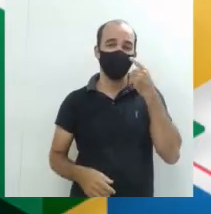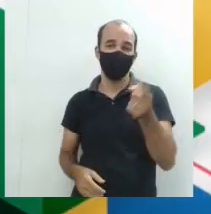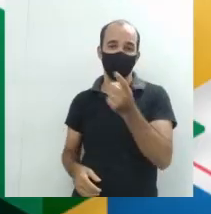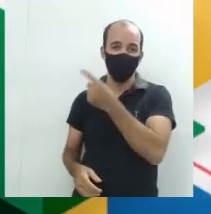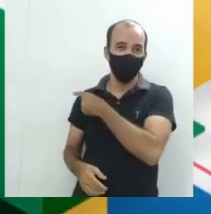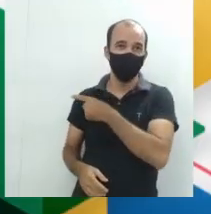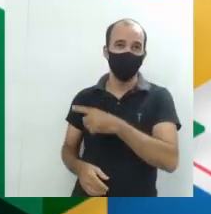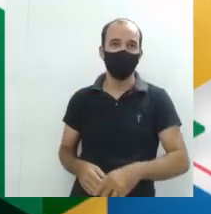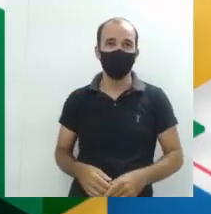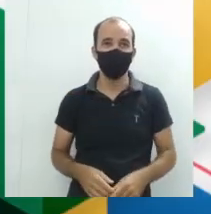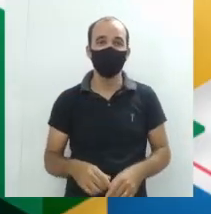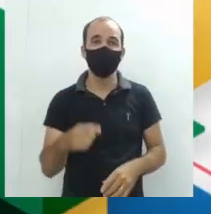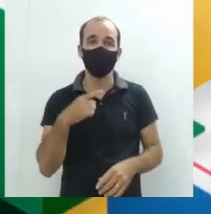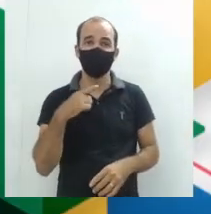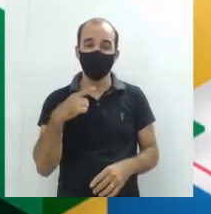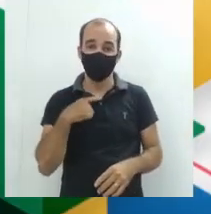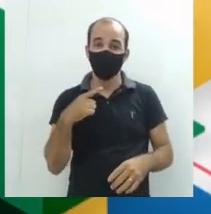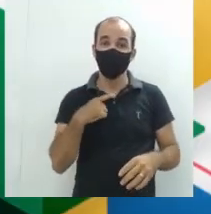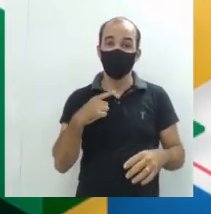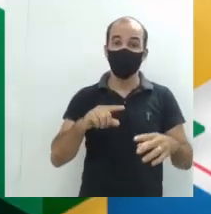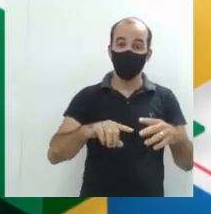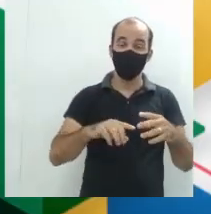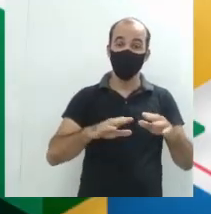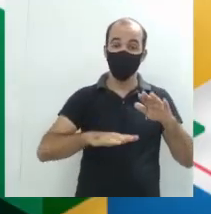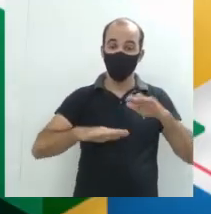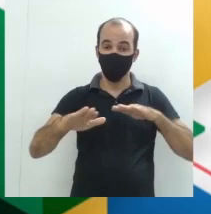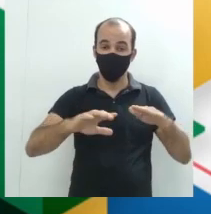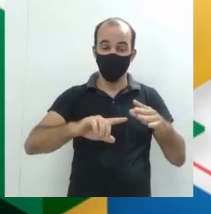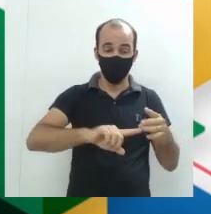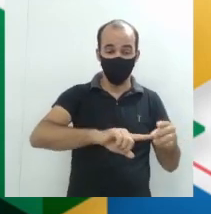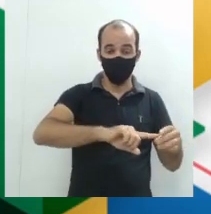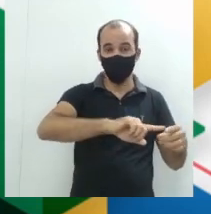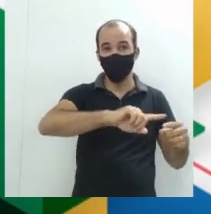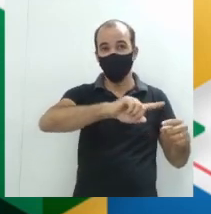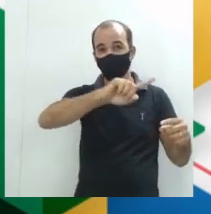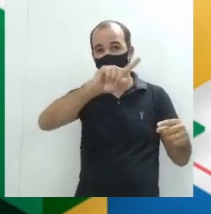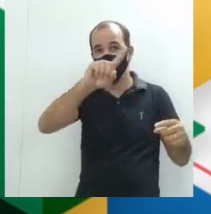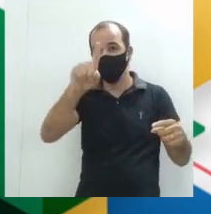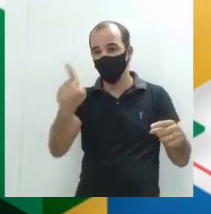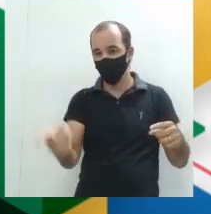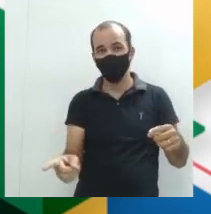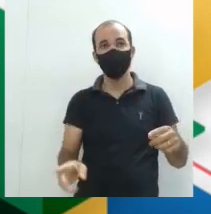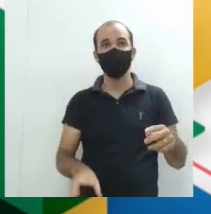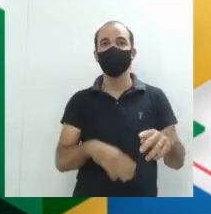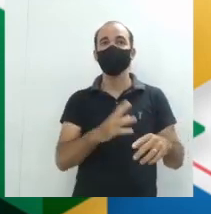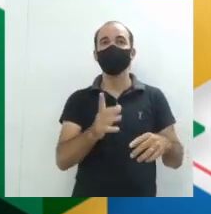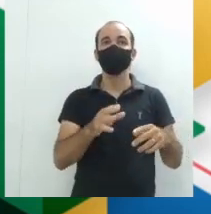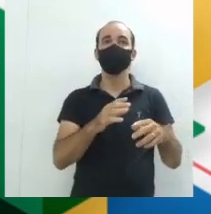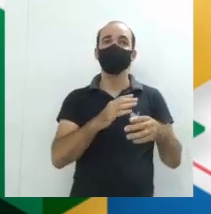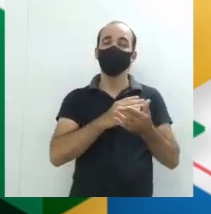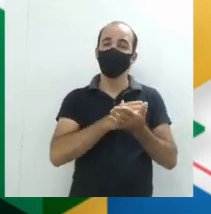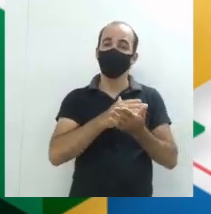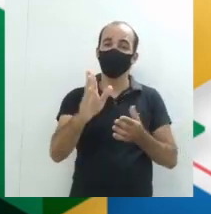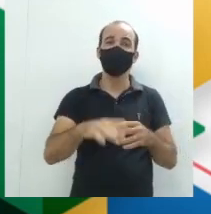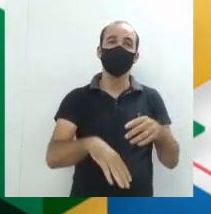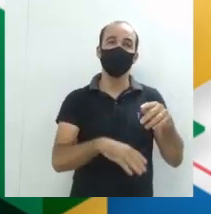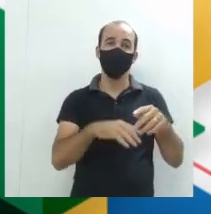você tem o sentido do movimento de uma partícula P descrevendo uma